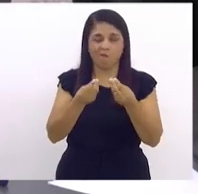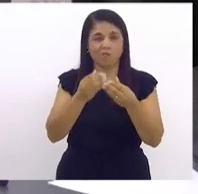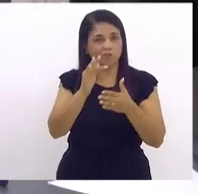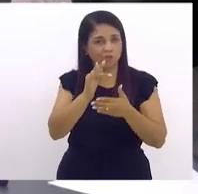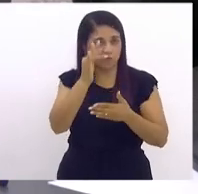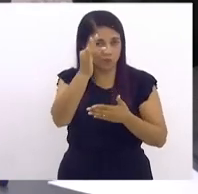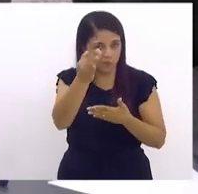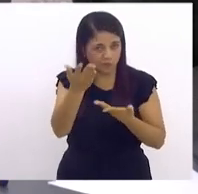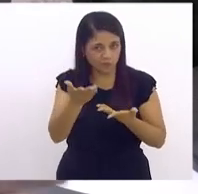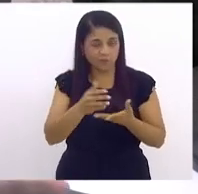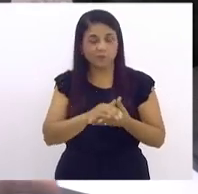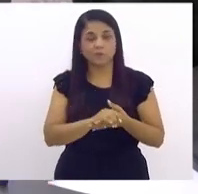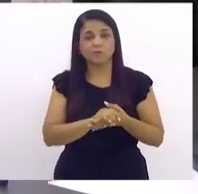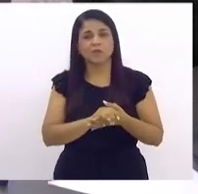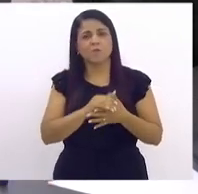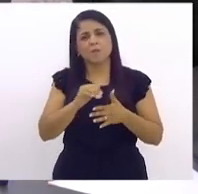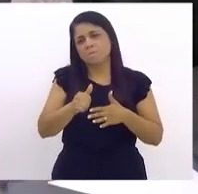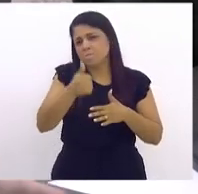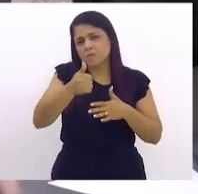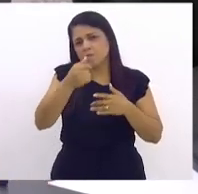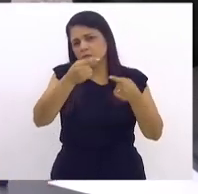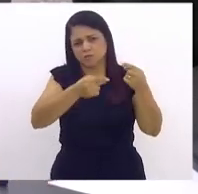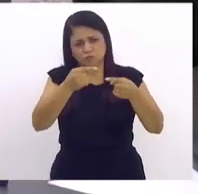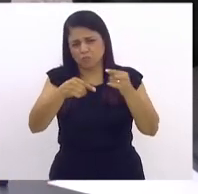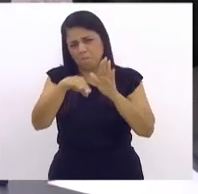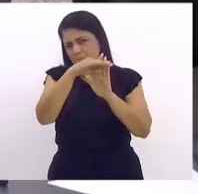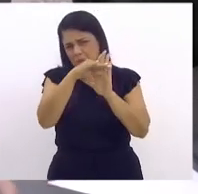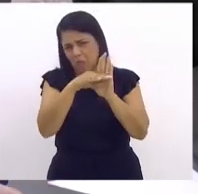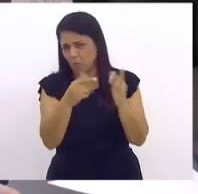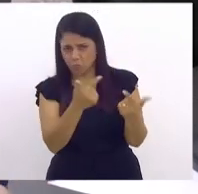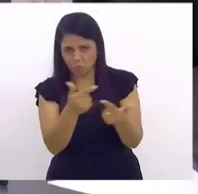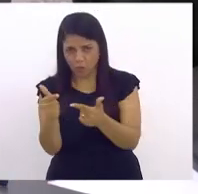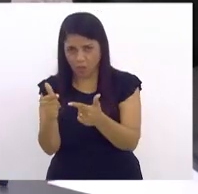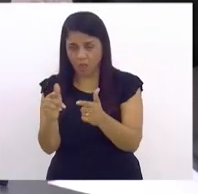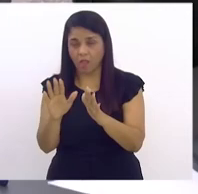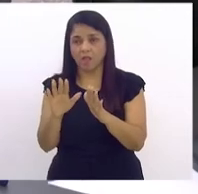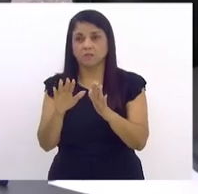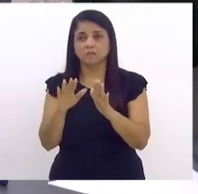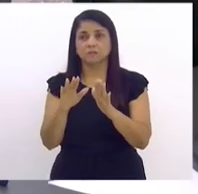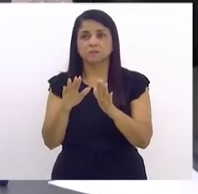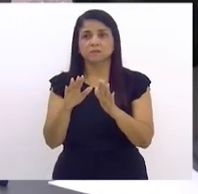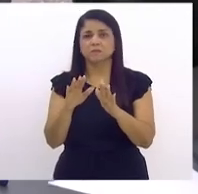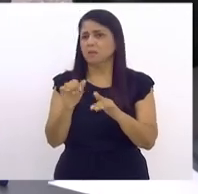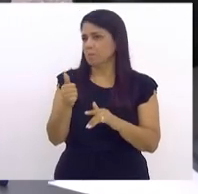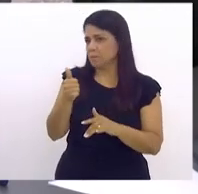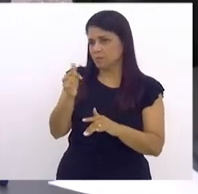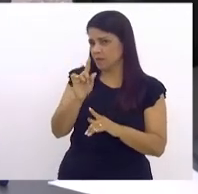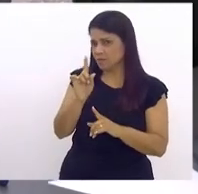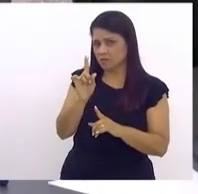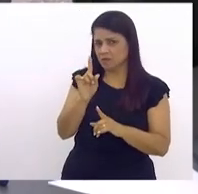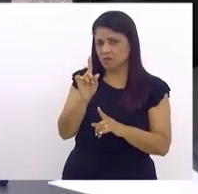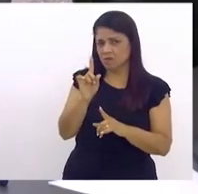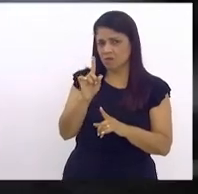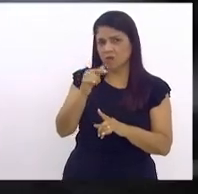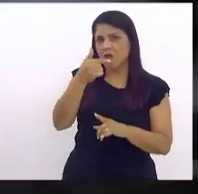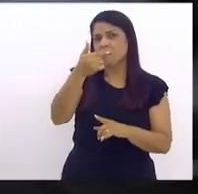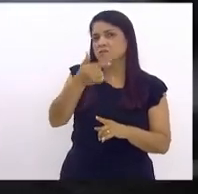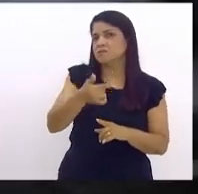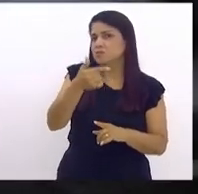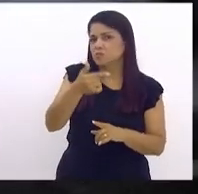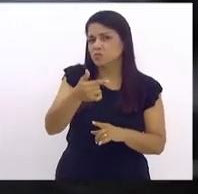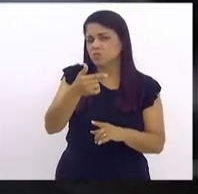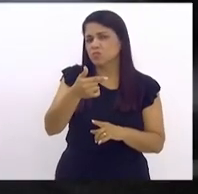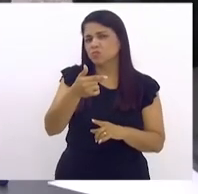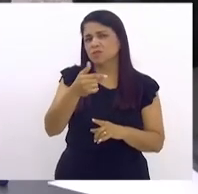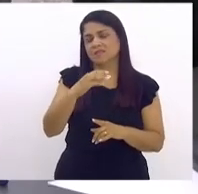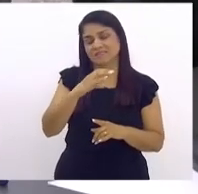futuro. Então, é uma primeira discussão, não tem nada pautado, não tem nada apresentado. Não é a primeira, não, senhor presidente. É a segunda. Não, mas no